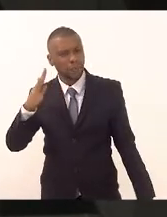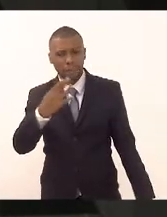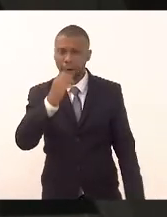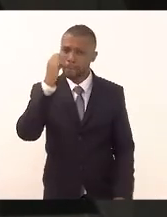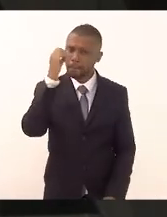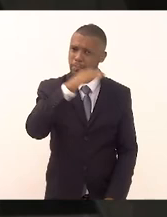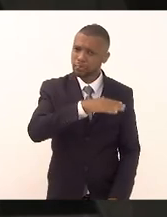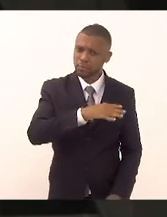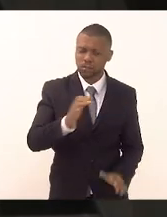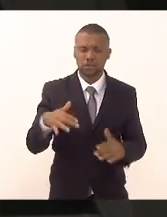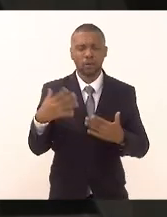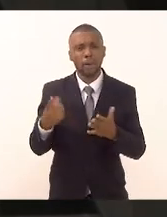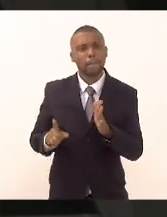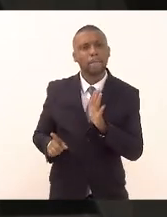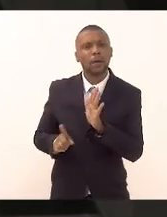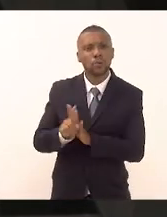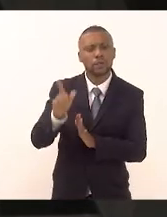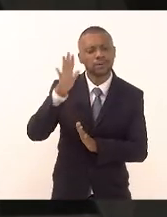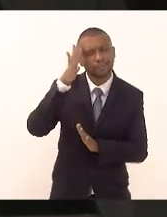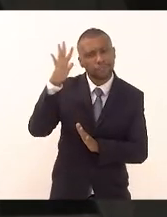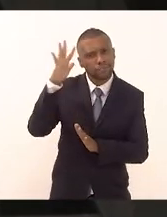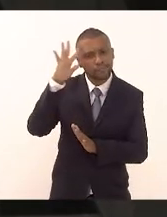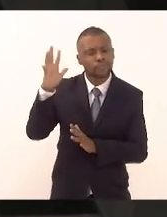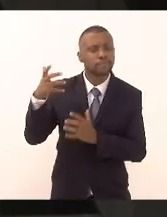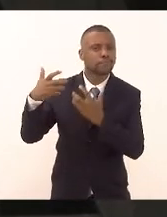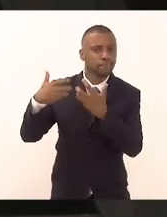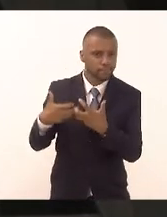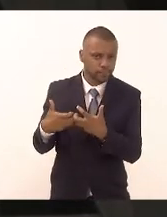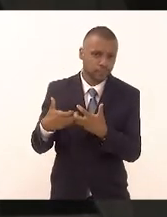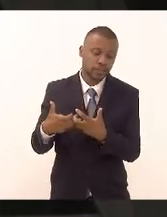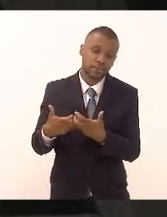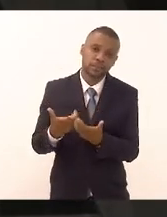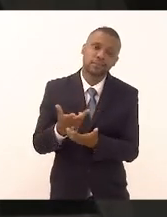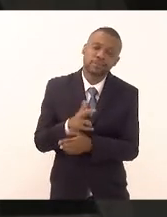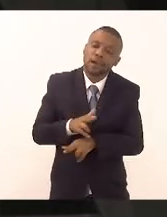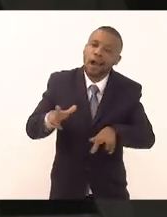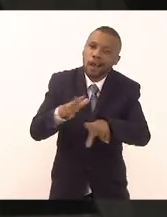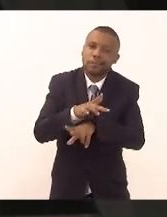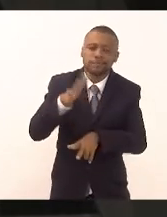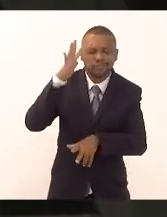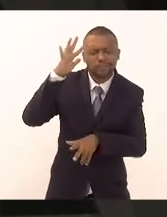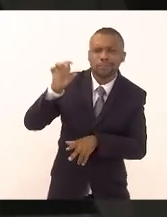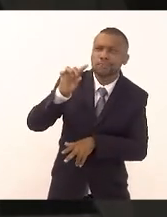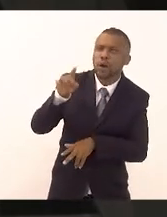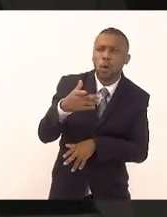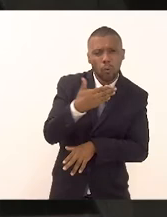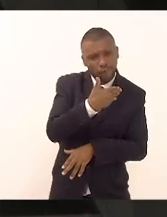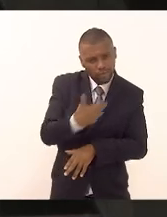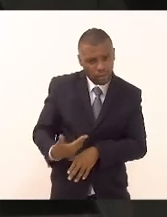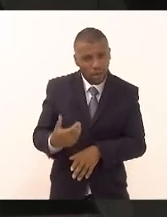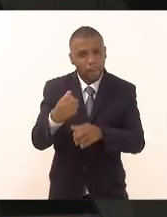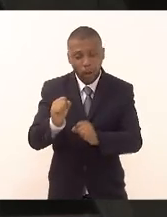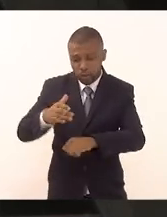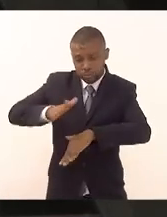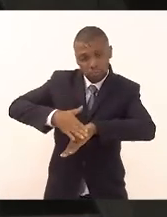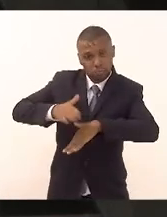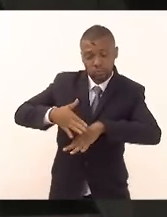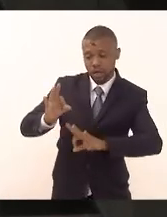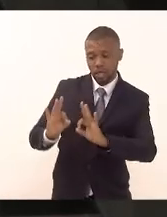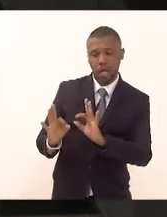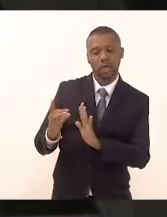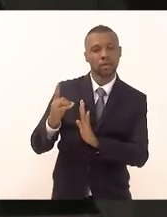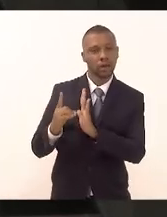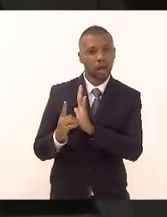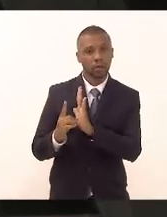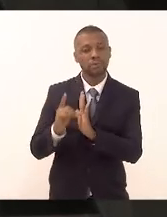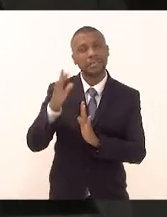aí, a pergunta que se quer fazer e que muitos fazem, o governador pode fazer isso por decreto? Em tese,